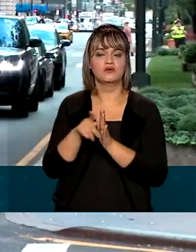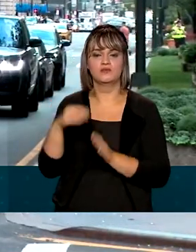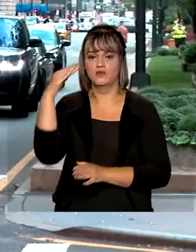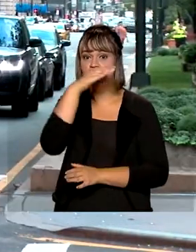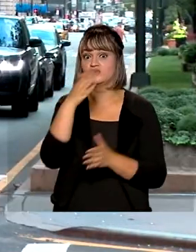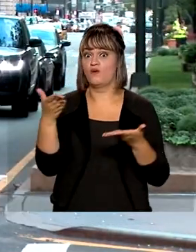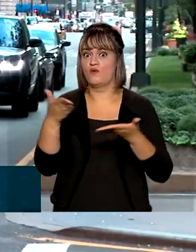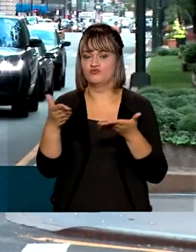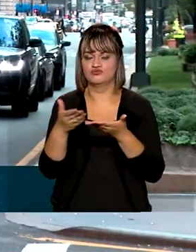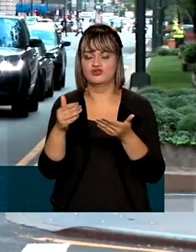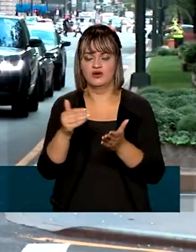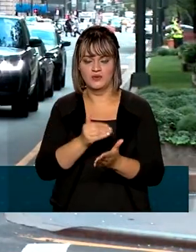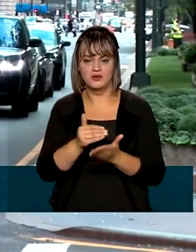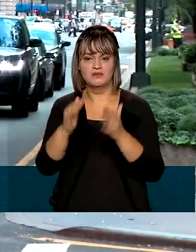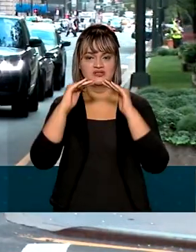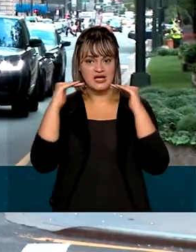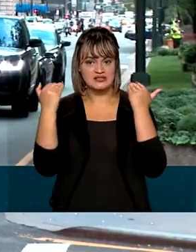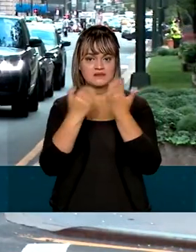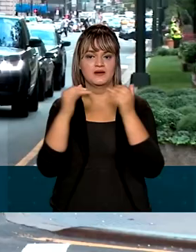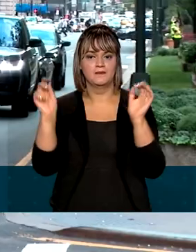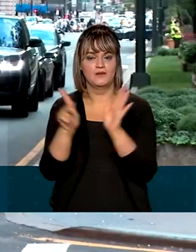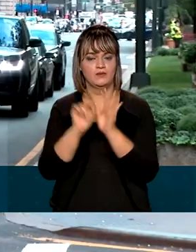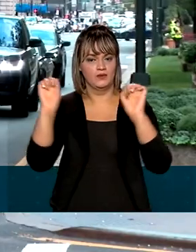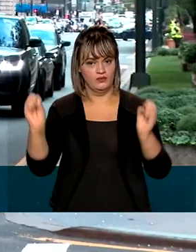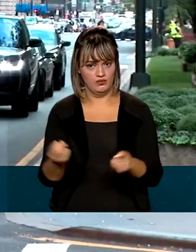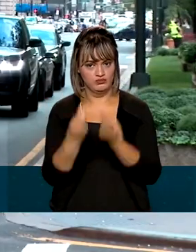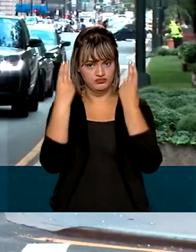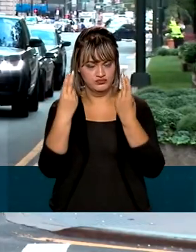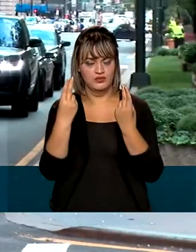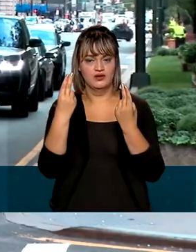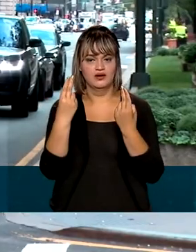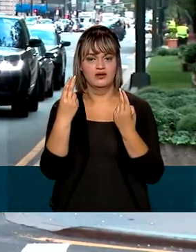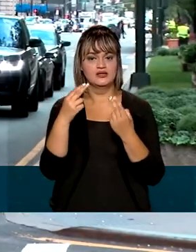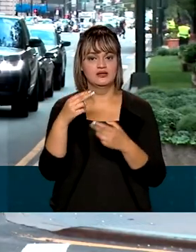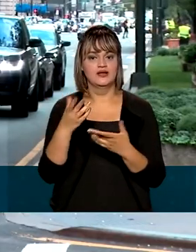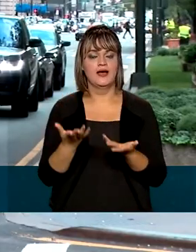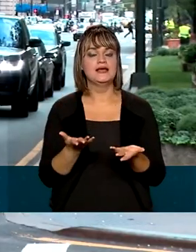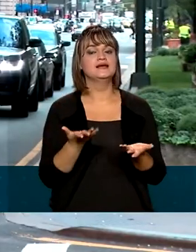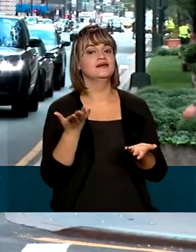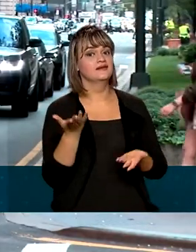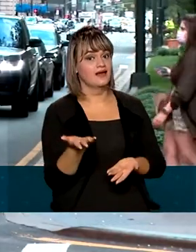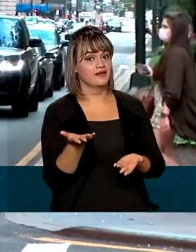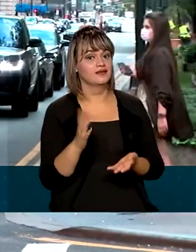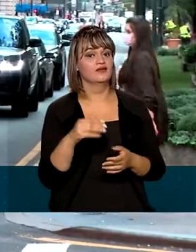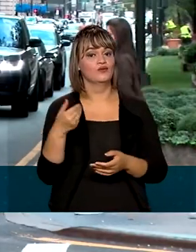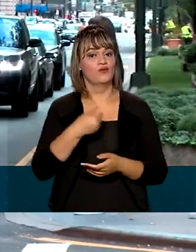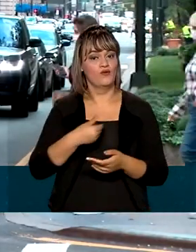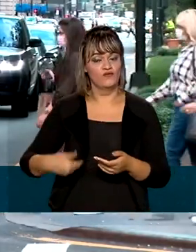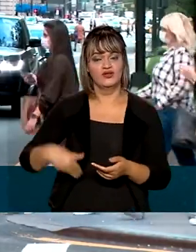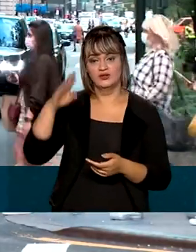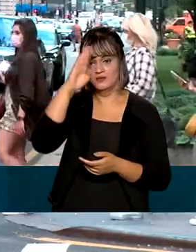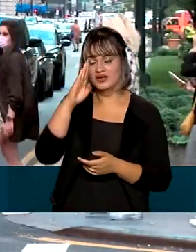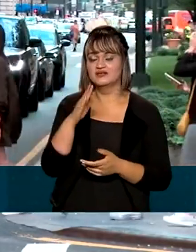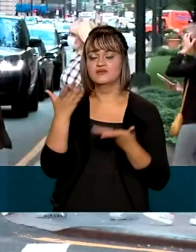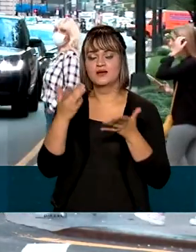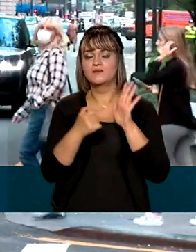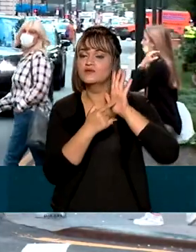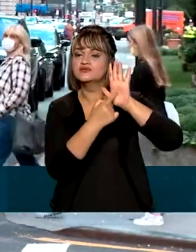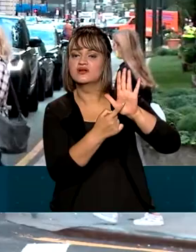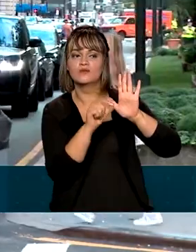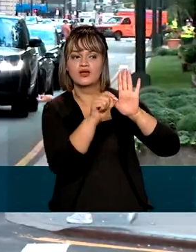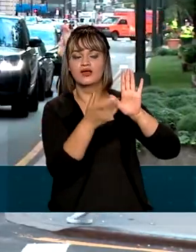Jair bolsonaro na assembleia geral da Organização das Nações Unidas nesta terça o governo brasileiro quer